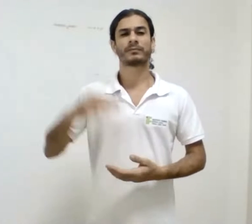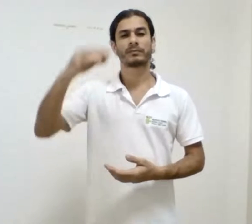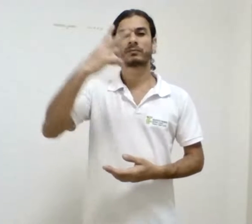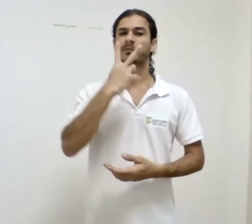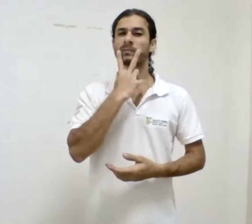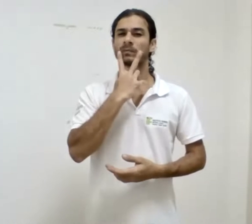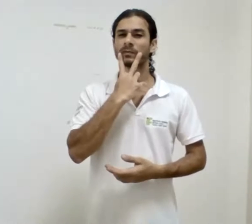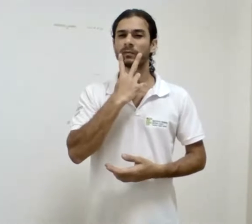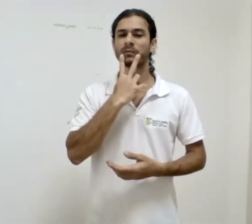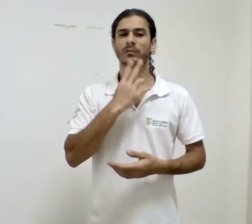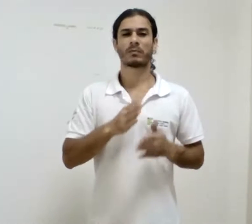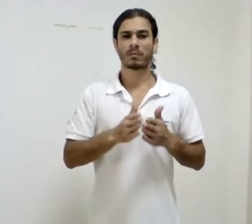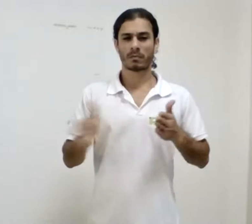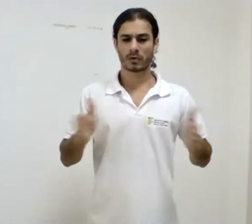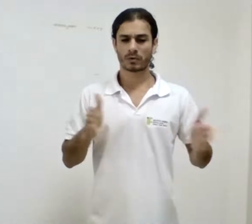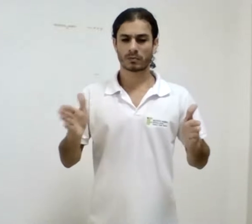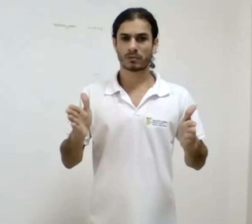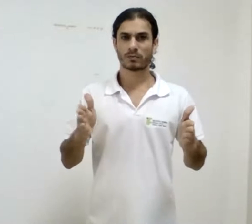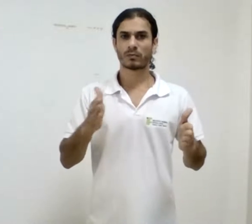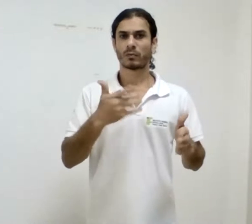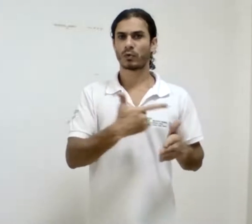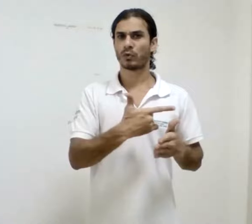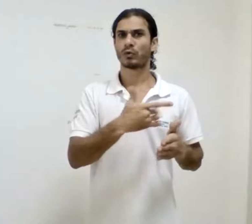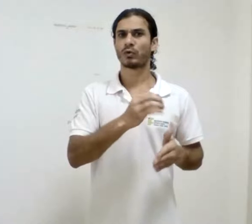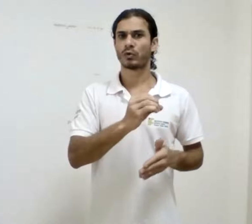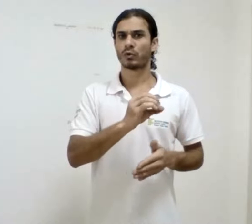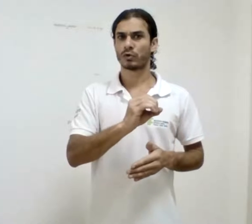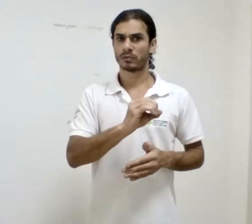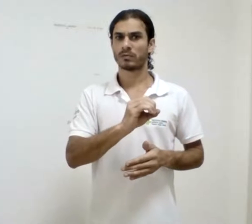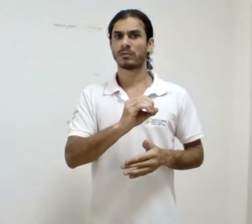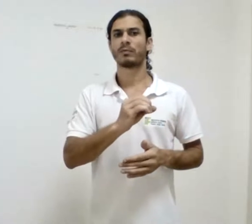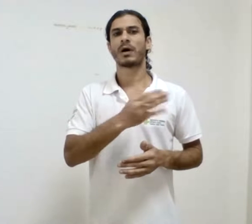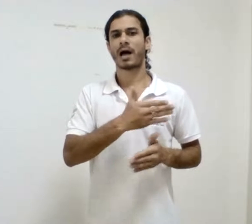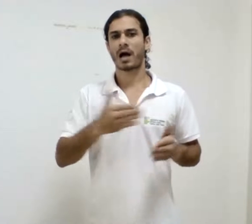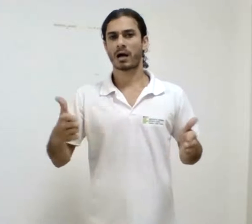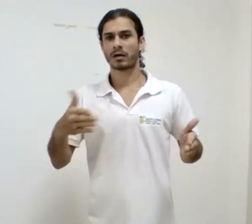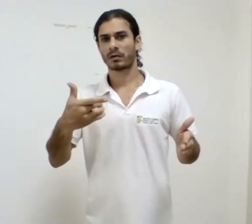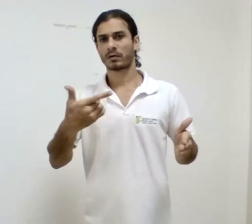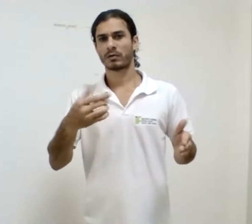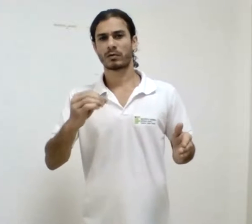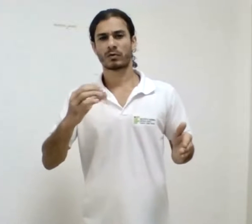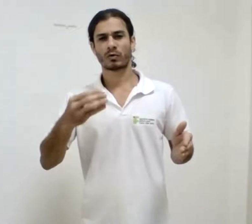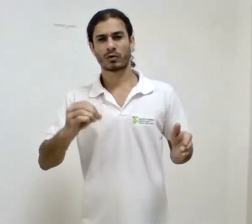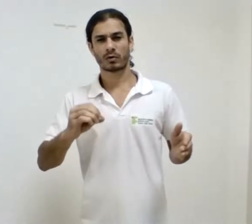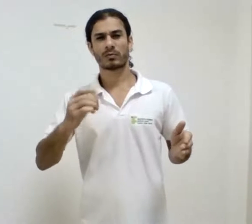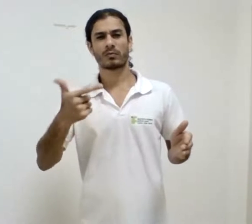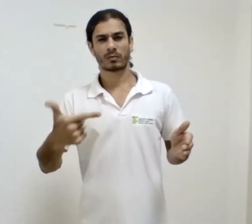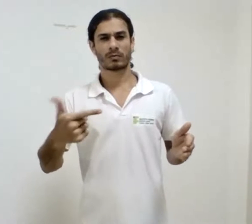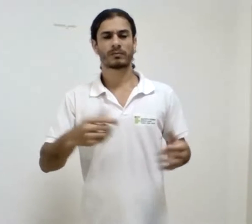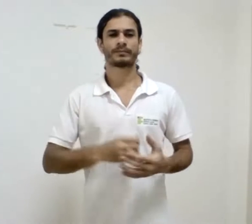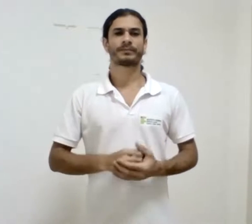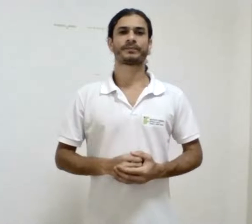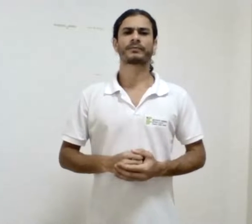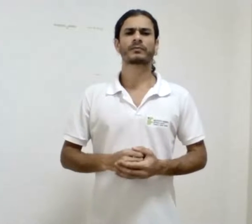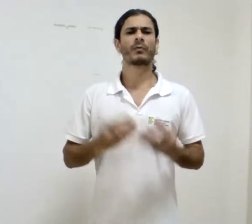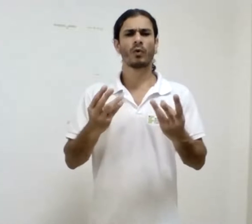Ela vai falar hoje para a gente sobre pesquisa qualitativa em educação. Professora Vânia,